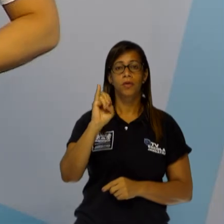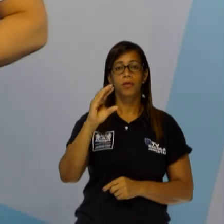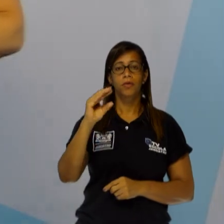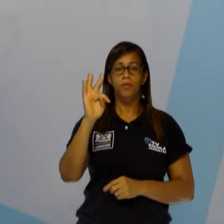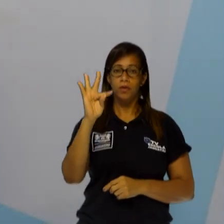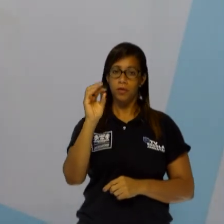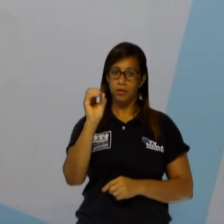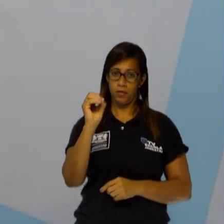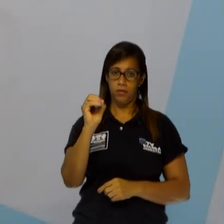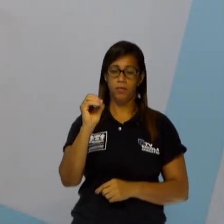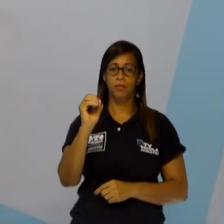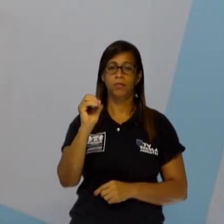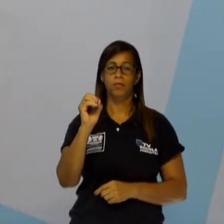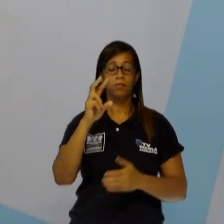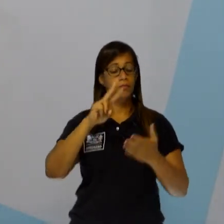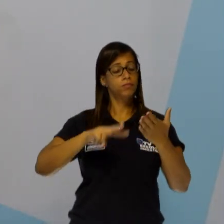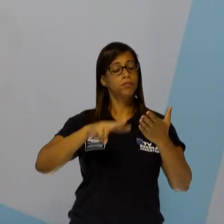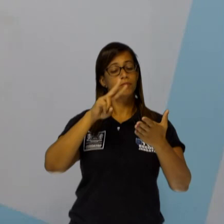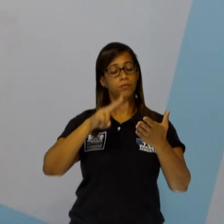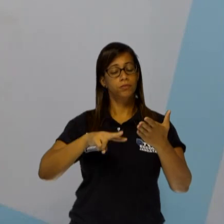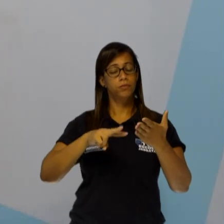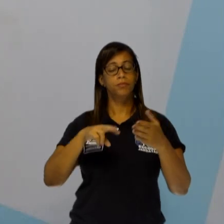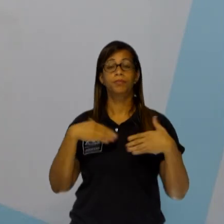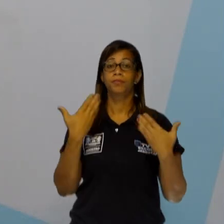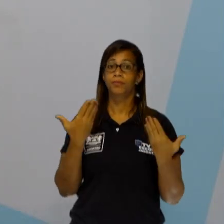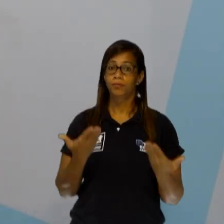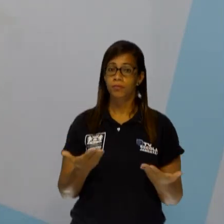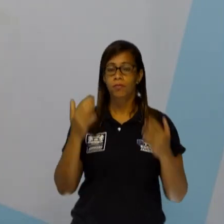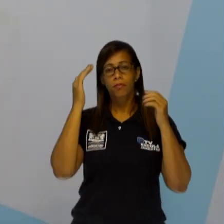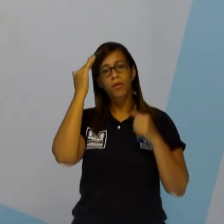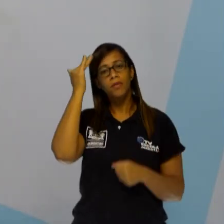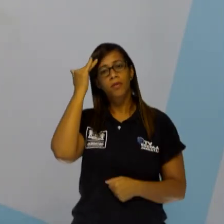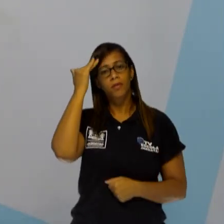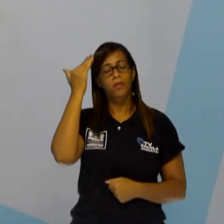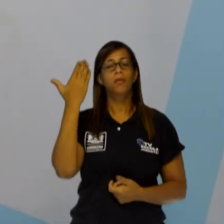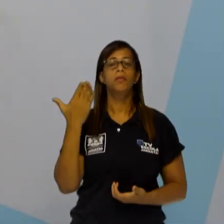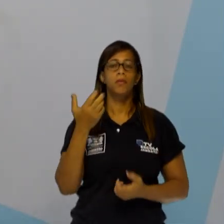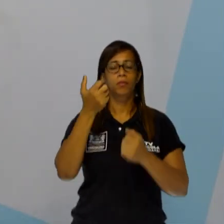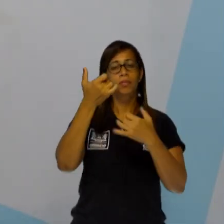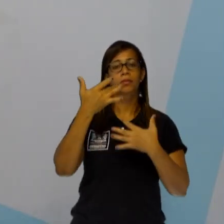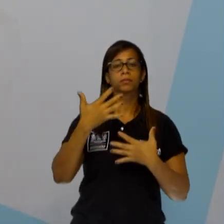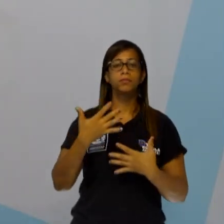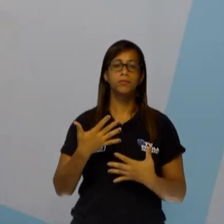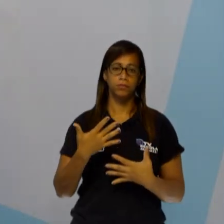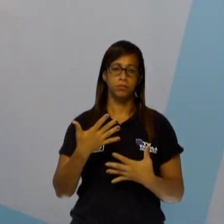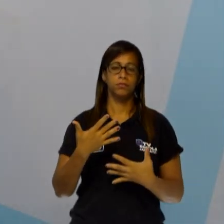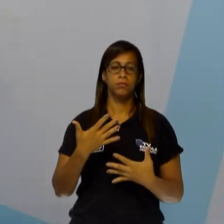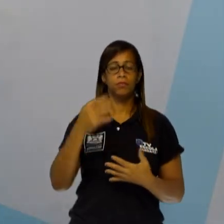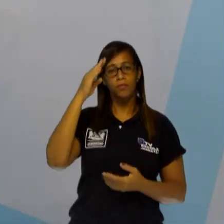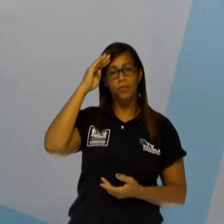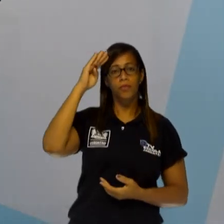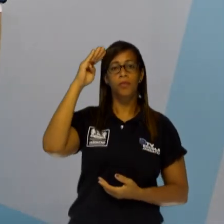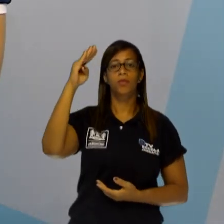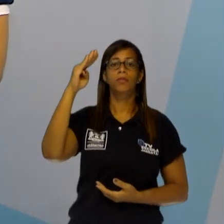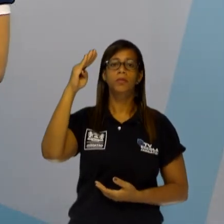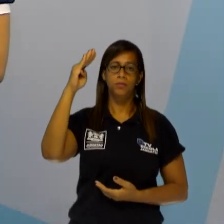Bom, esse item D aí fala a respeito de uma característica predominante que seria essa